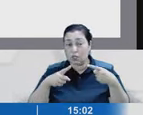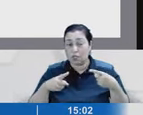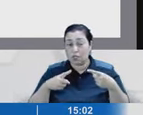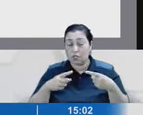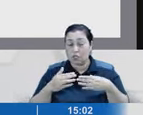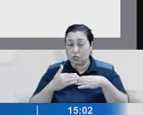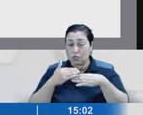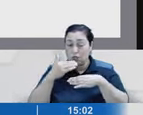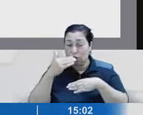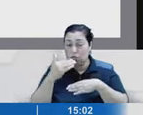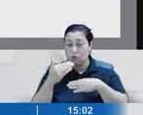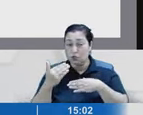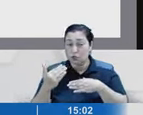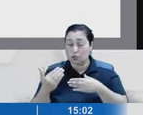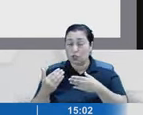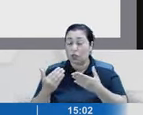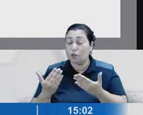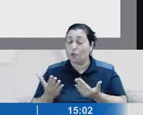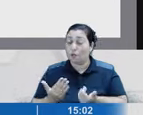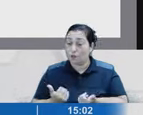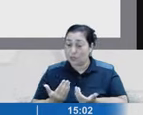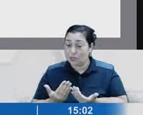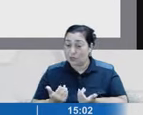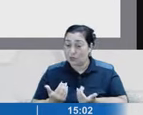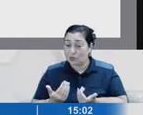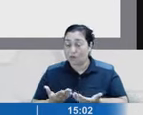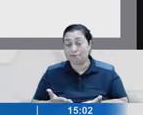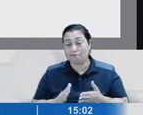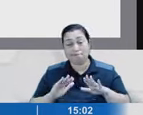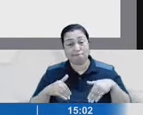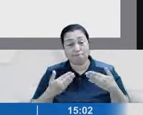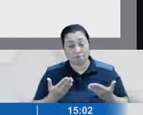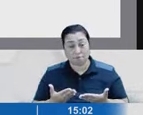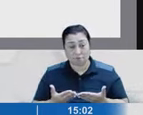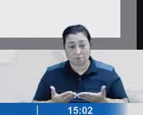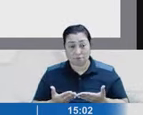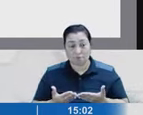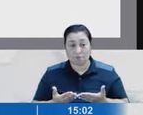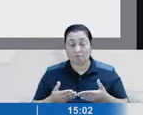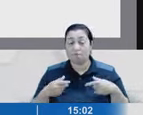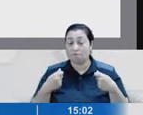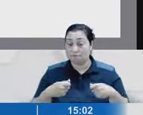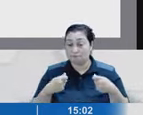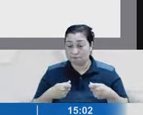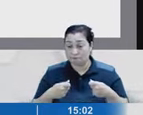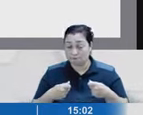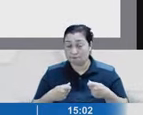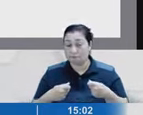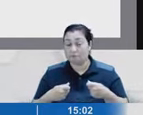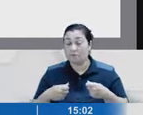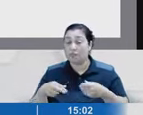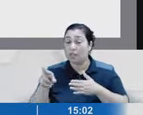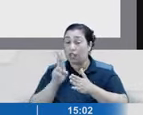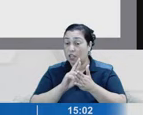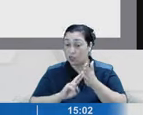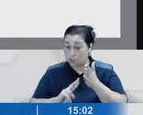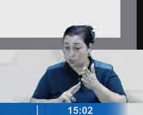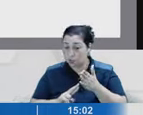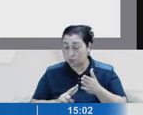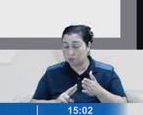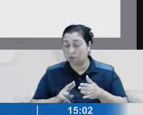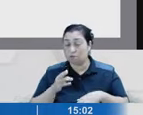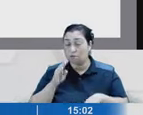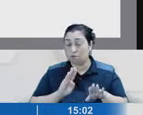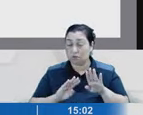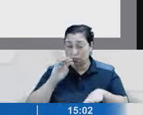aumentando a incidência do câncer nos mais jovens, né? Então, houve uma necessidade de uma revisão. Pelo